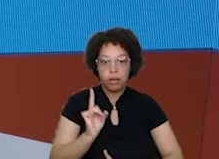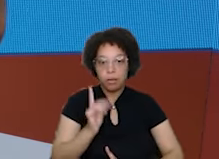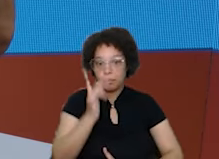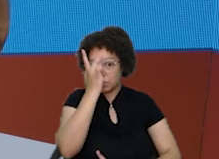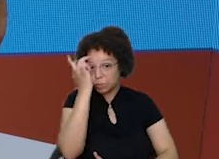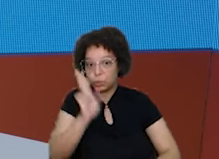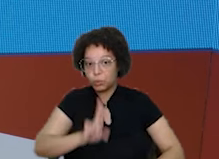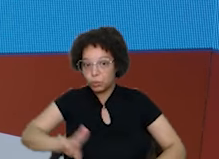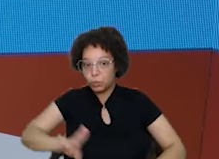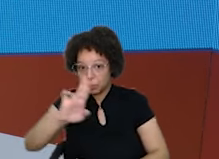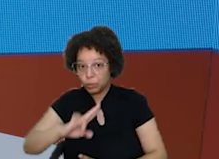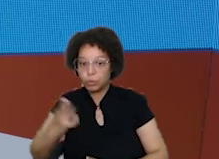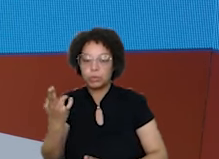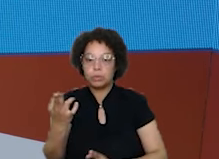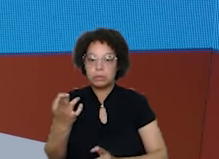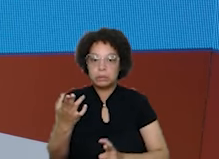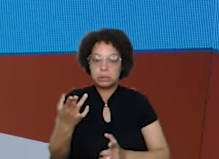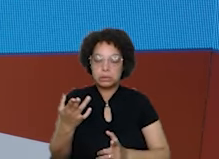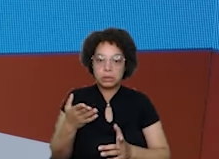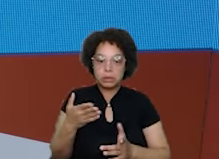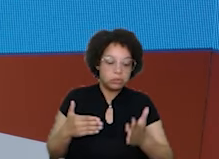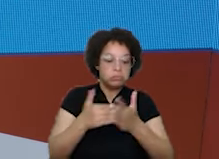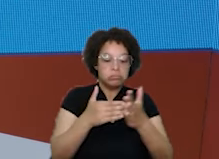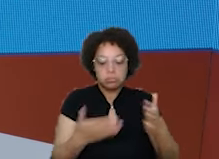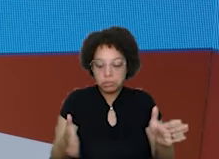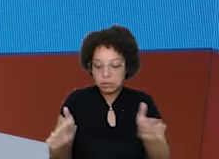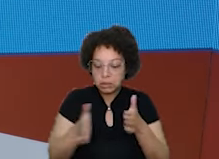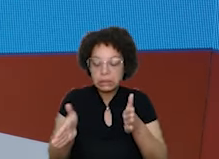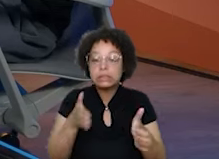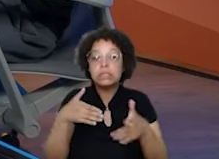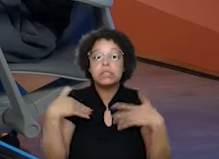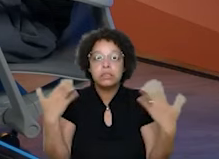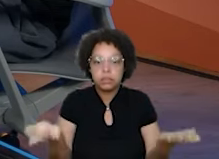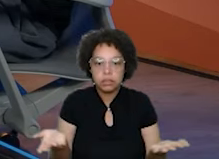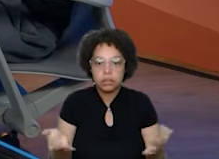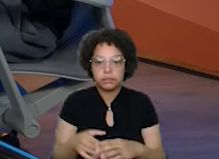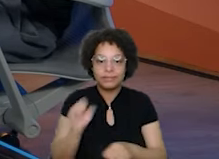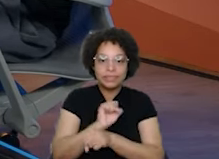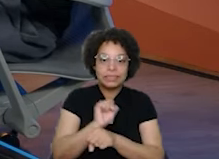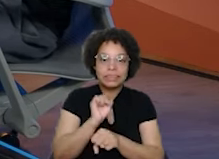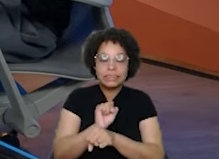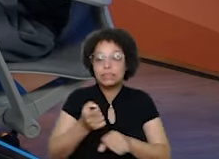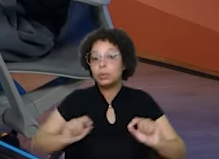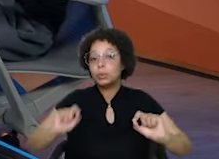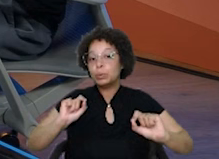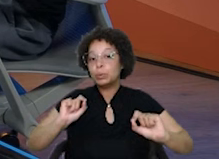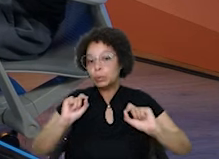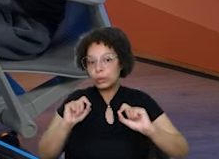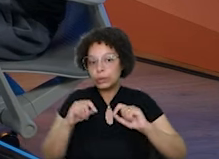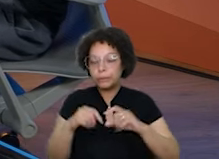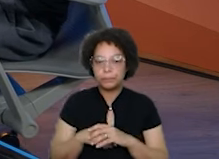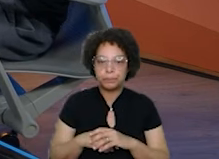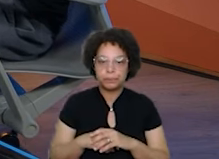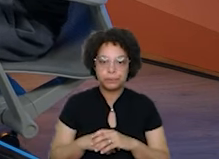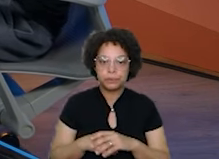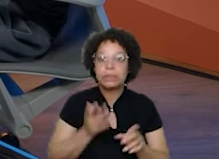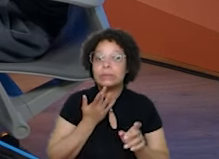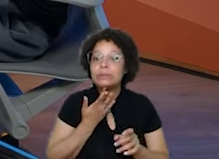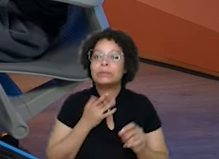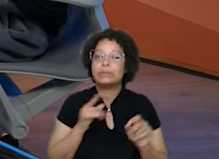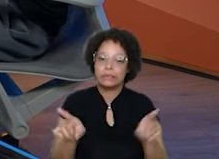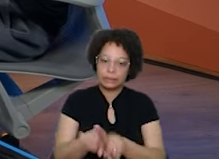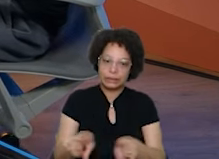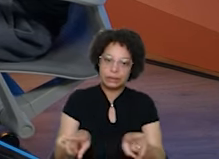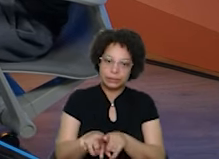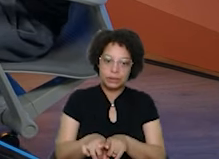numa determinada etapa da jornada o que que é que que você espera intenção também né a intenção da da da você quer quer